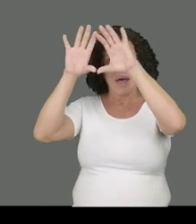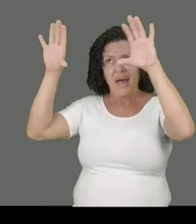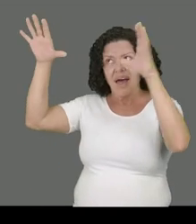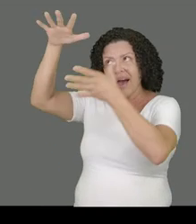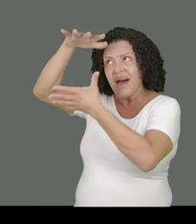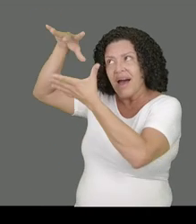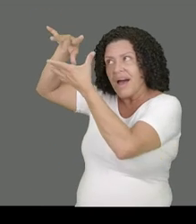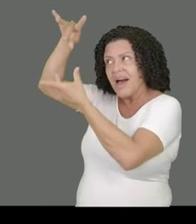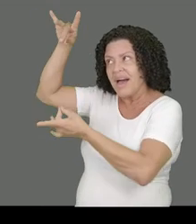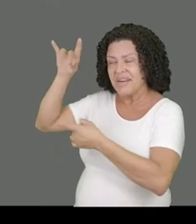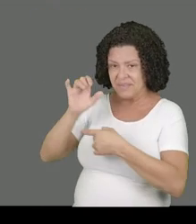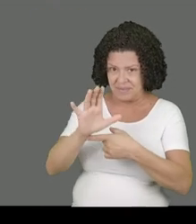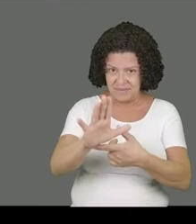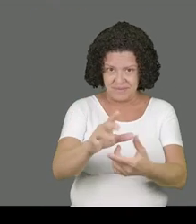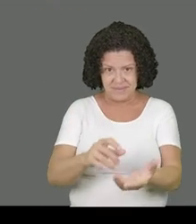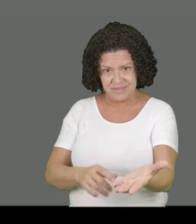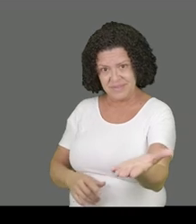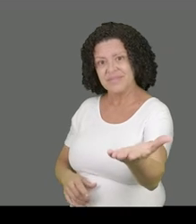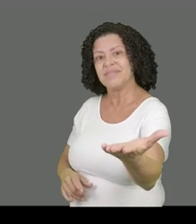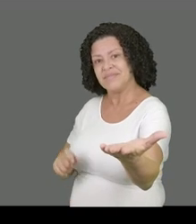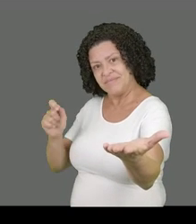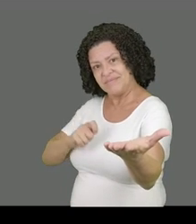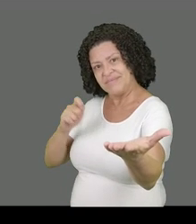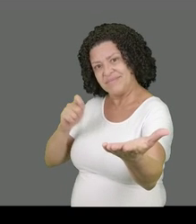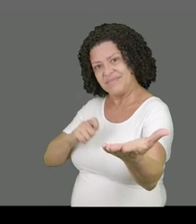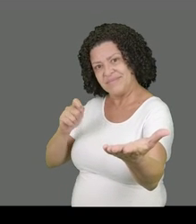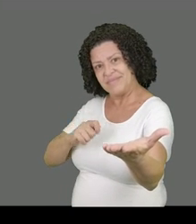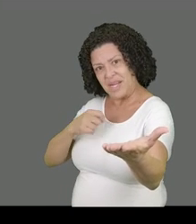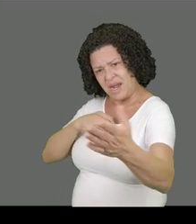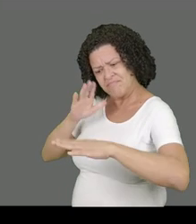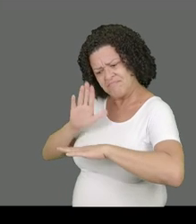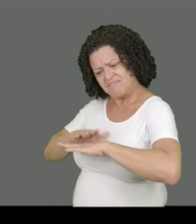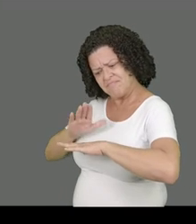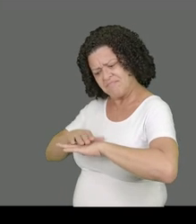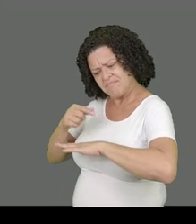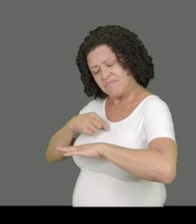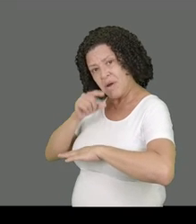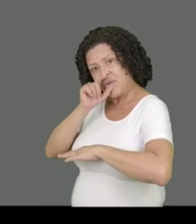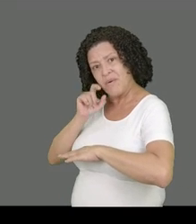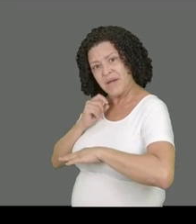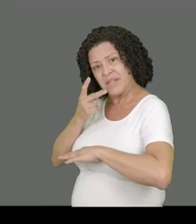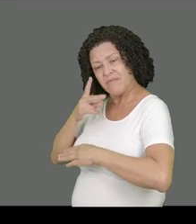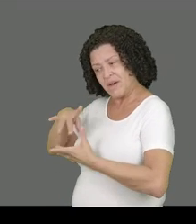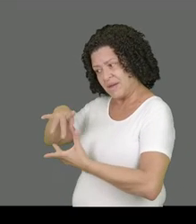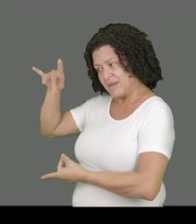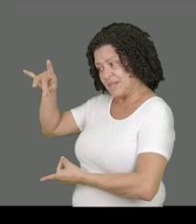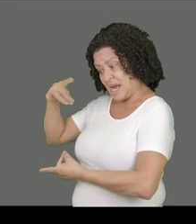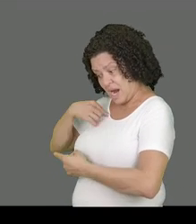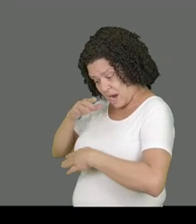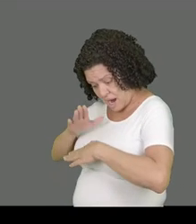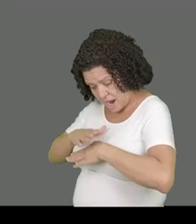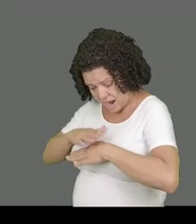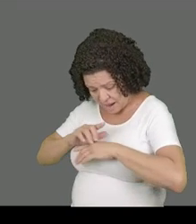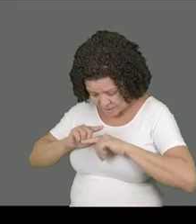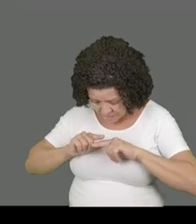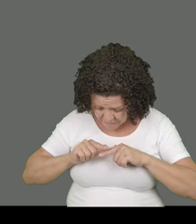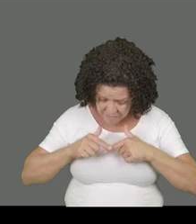Ajuda-te, que o céu te ajudará. Ajuda-te a ti mesmo, como diz André